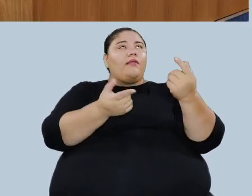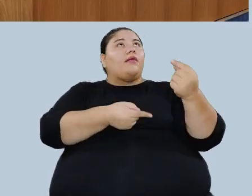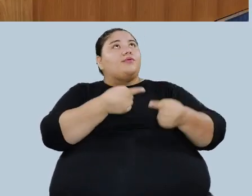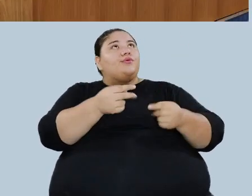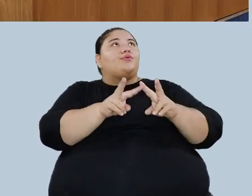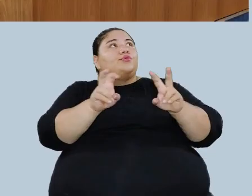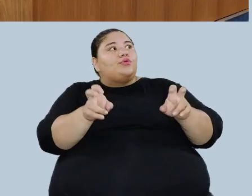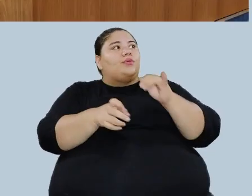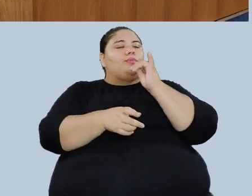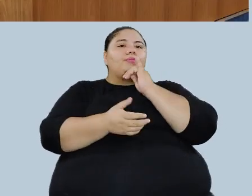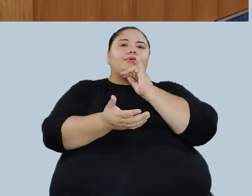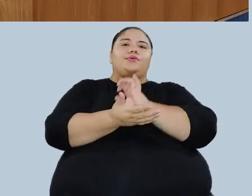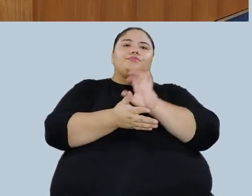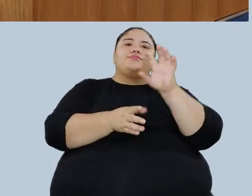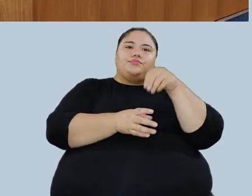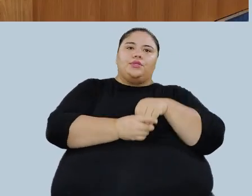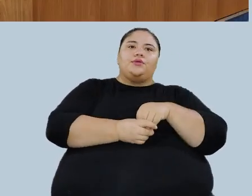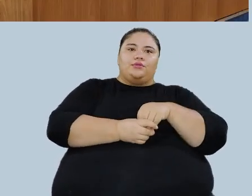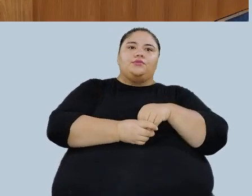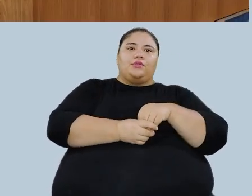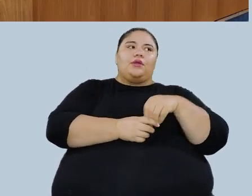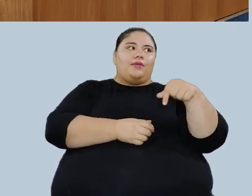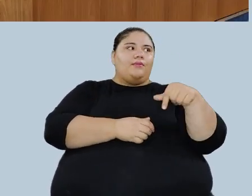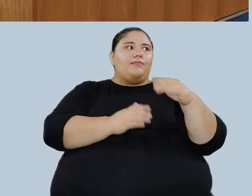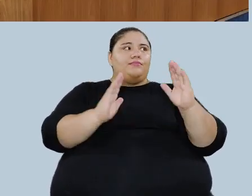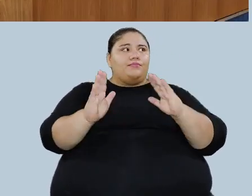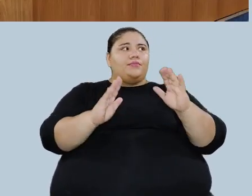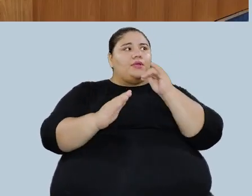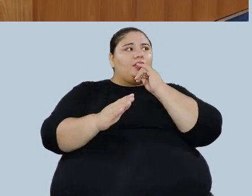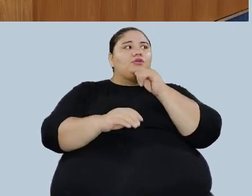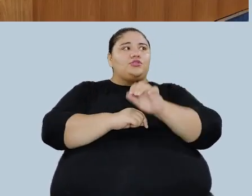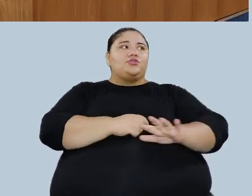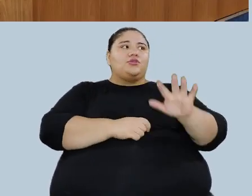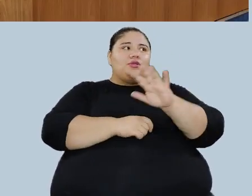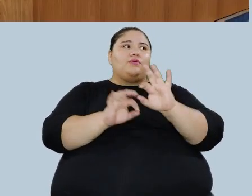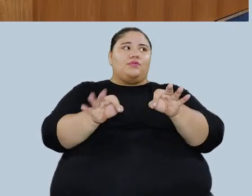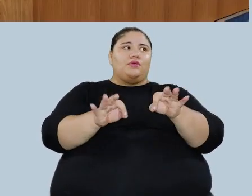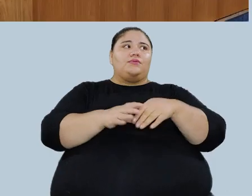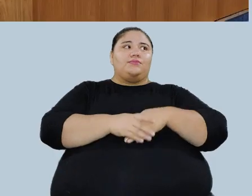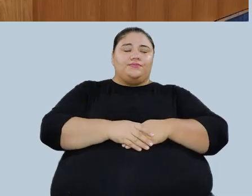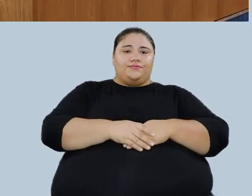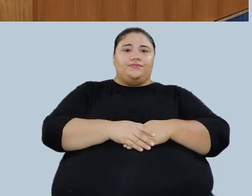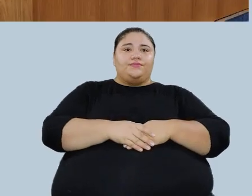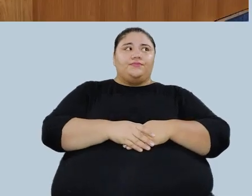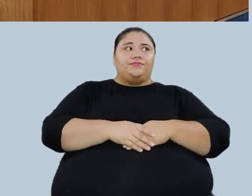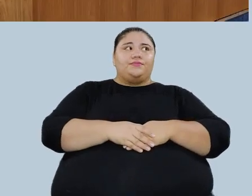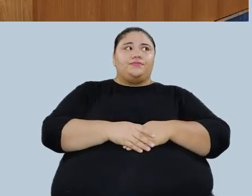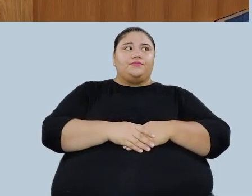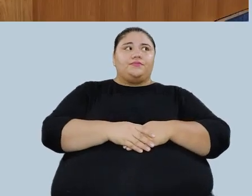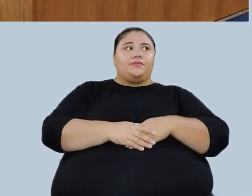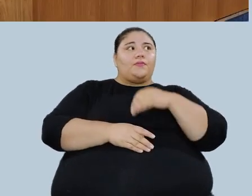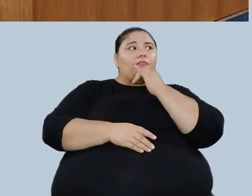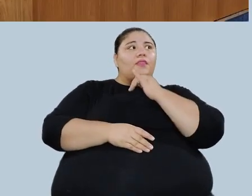estar submetido a essa previsão da cláusula geral, né? Você quer dizer,